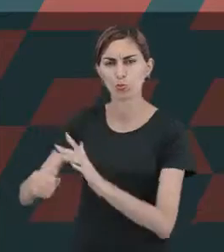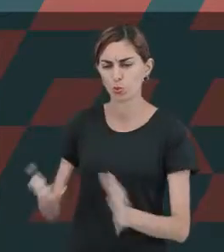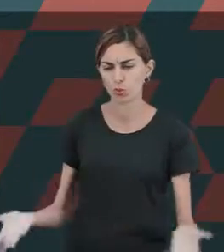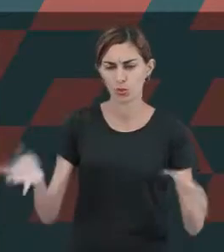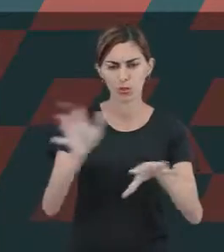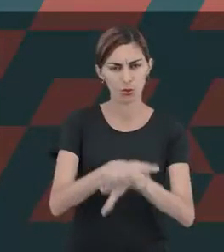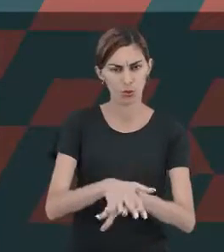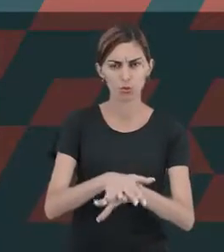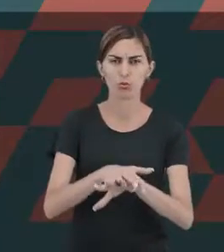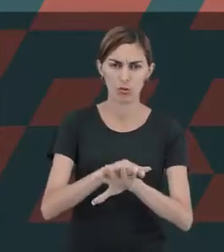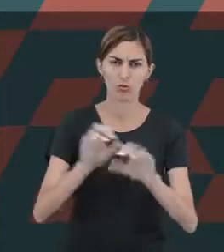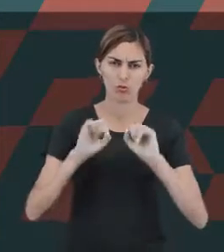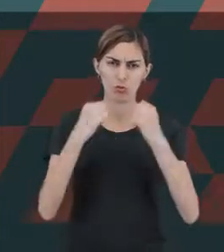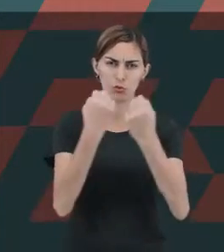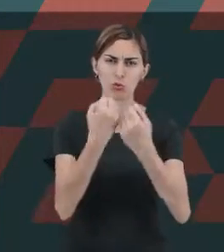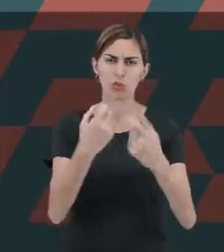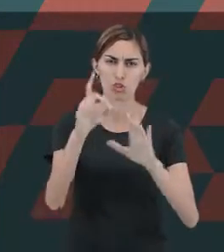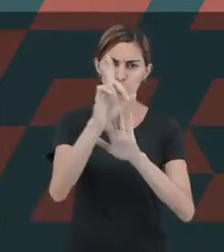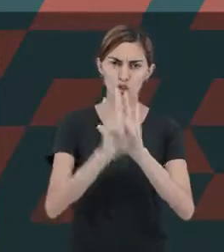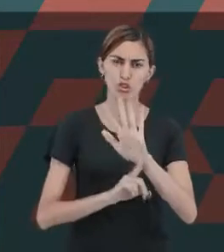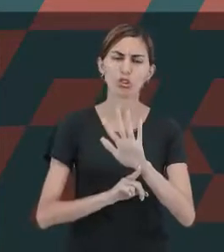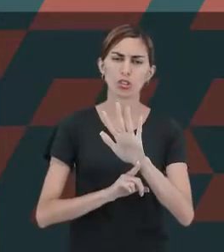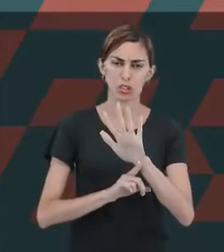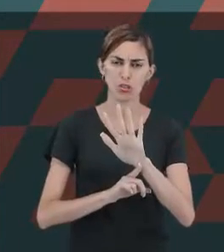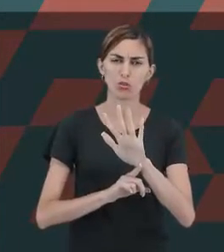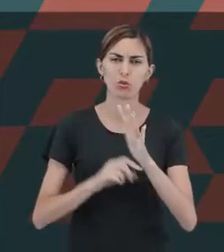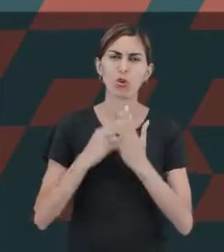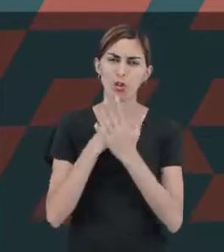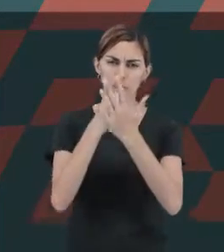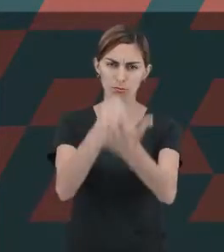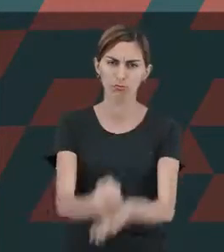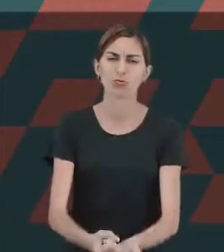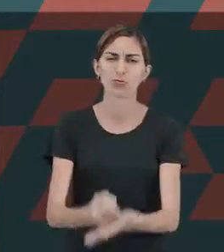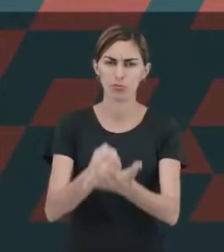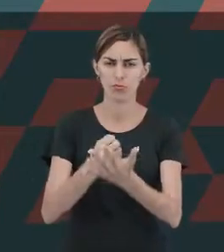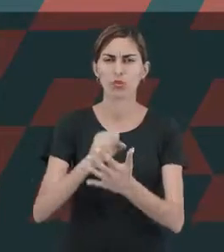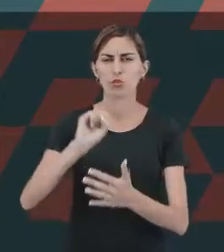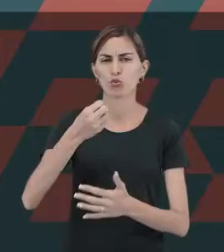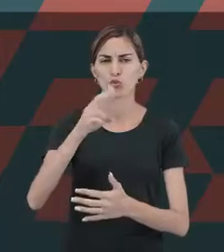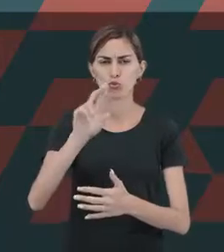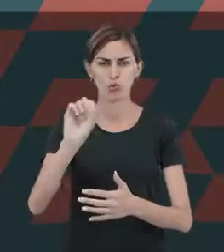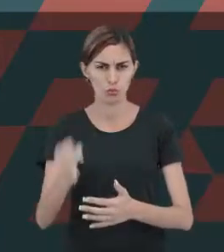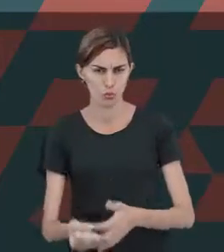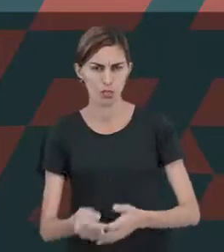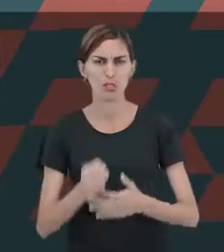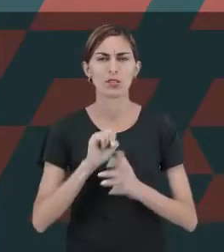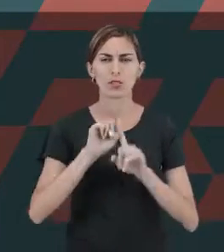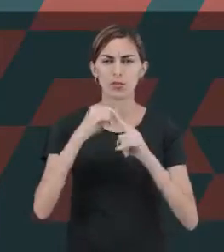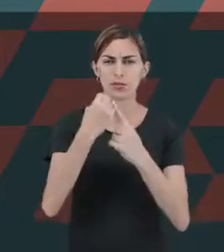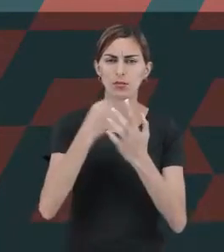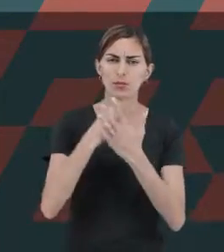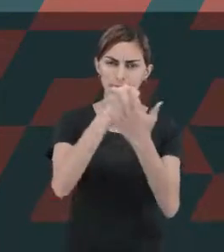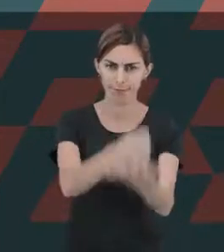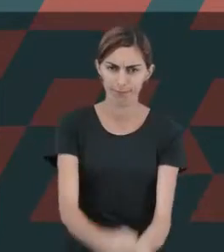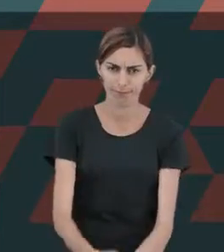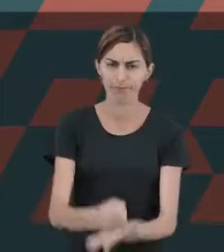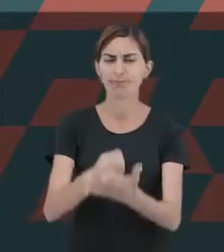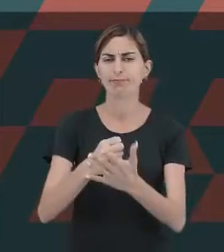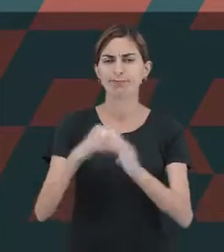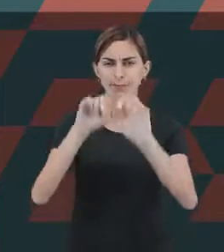direito garantido pelo Sistema Único de Assistência Social, o SUAS, como nós falamos